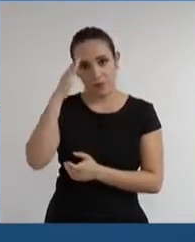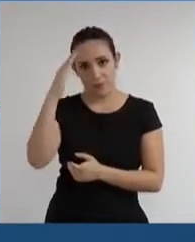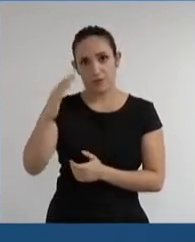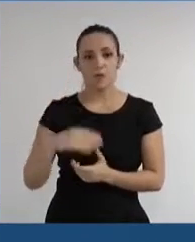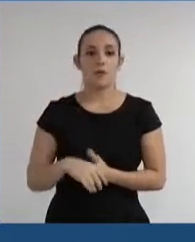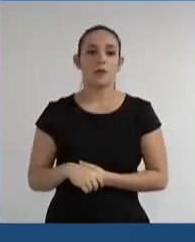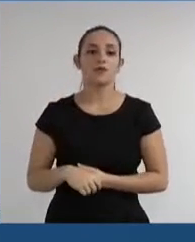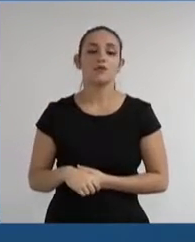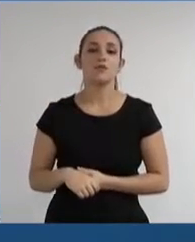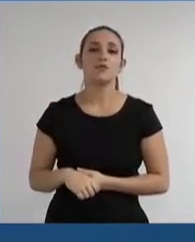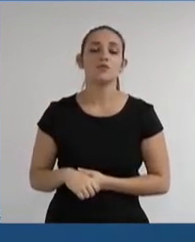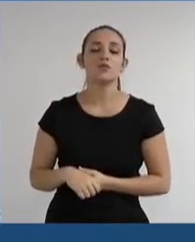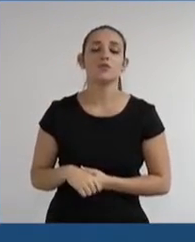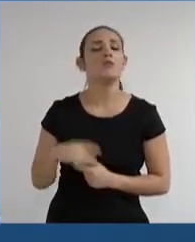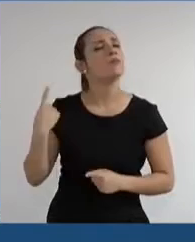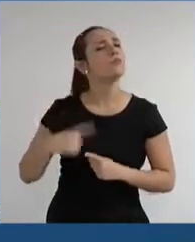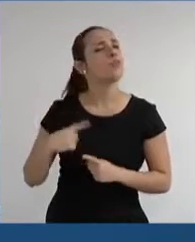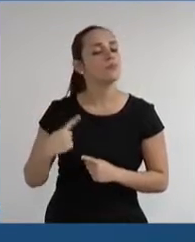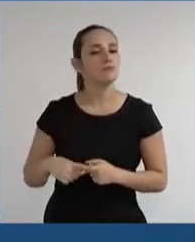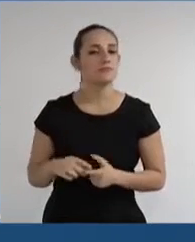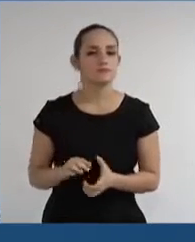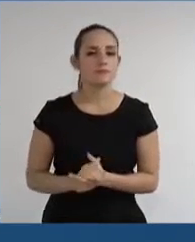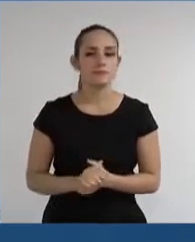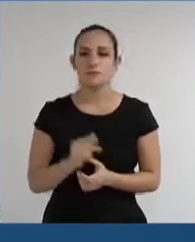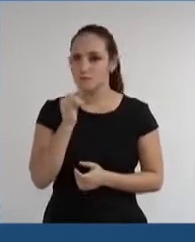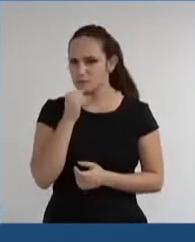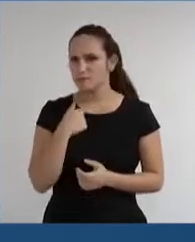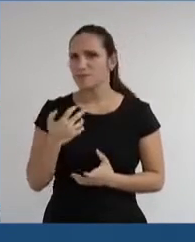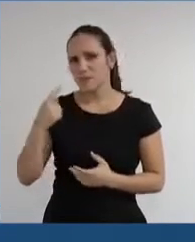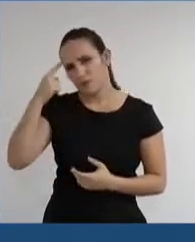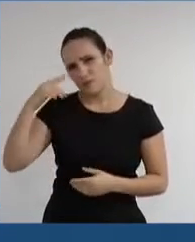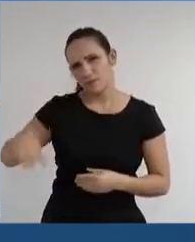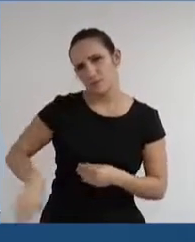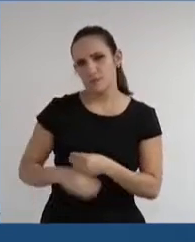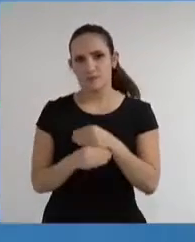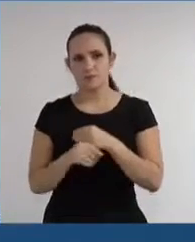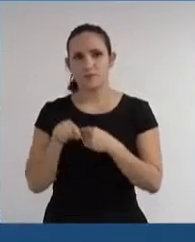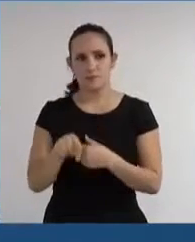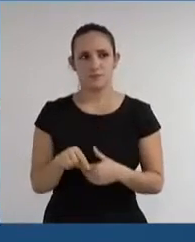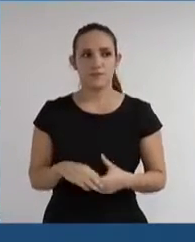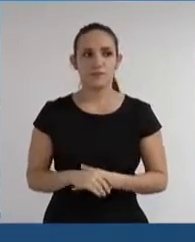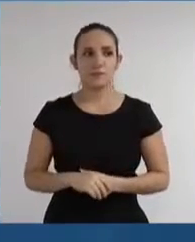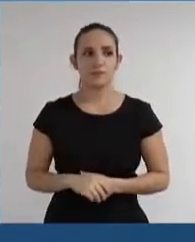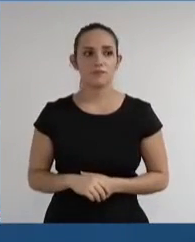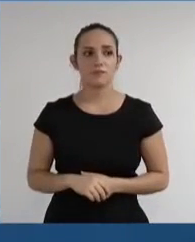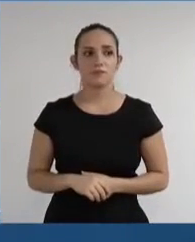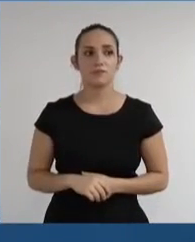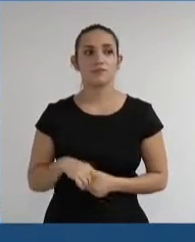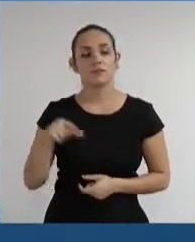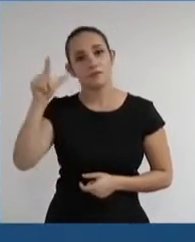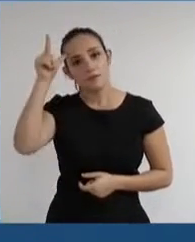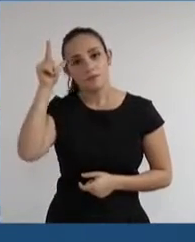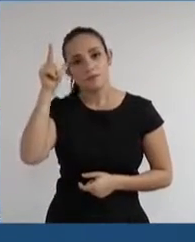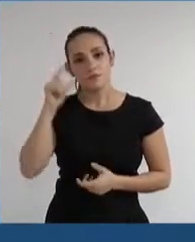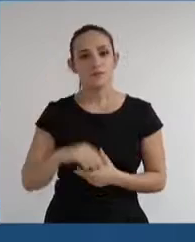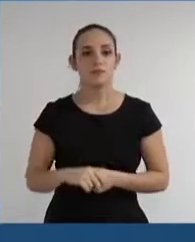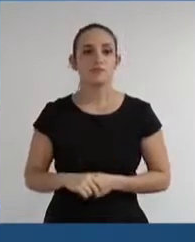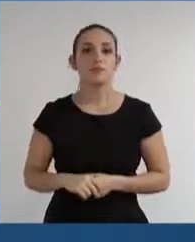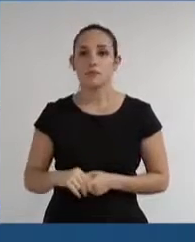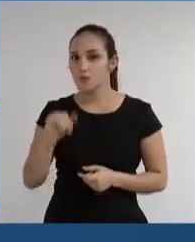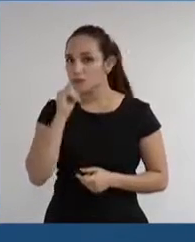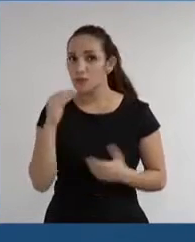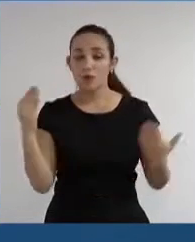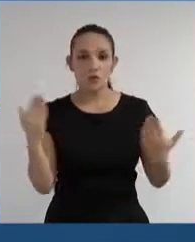principalmente porque eu queria colocar um outro pensamento aí para Vossa Excelência, deputado Lídio Lopes. Hoje você